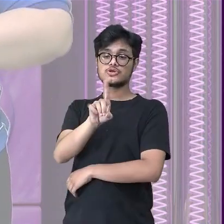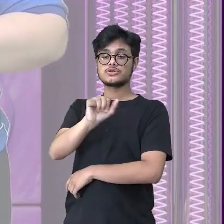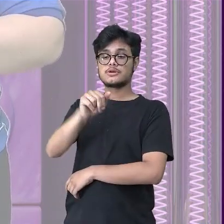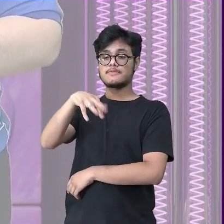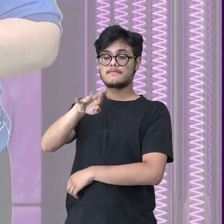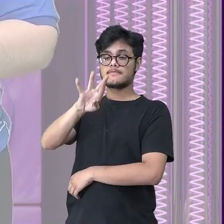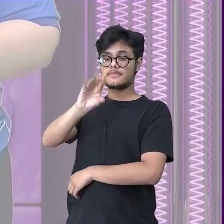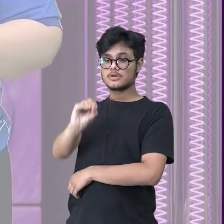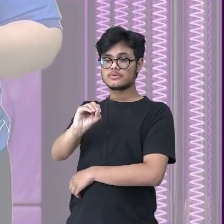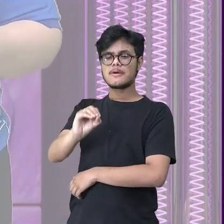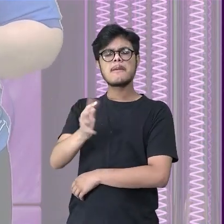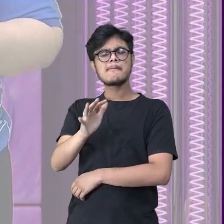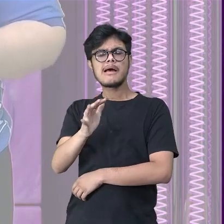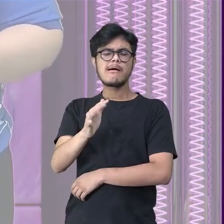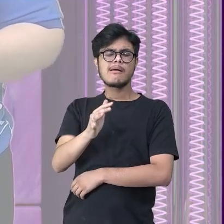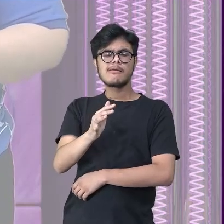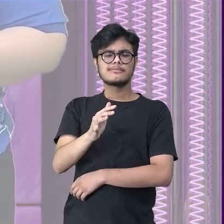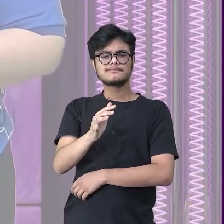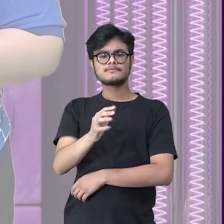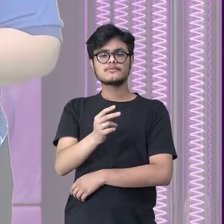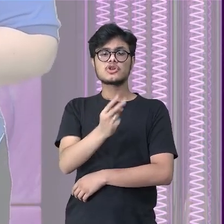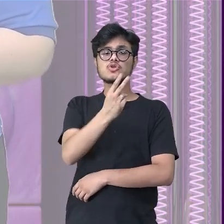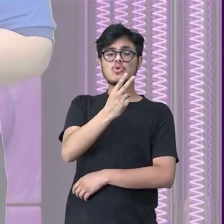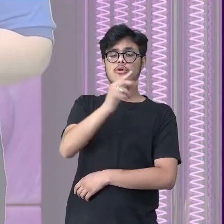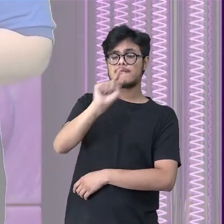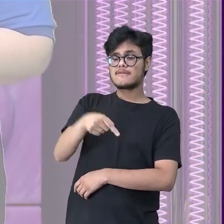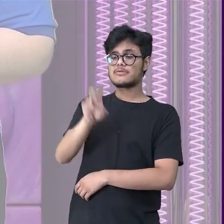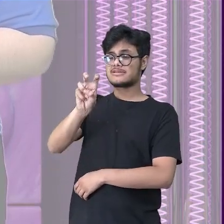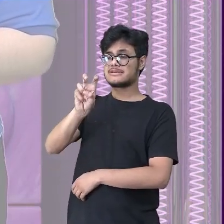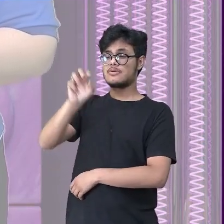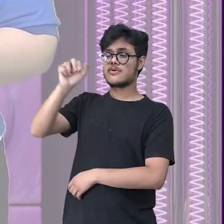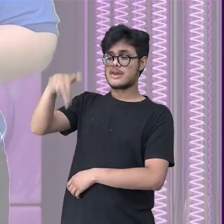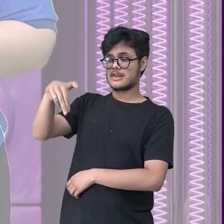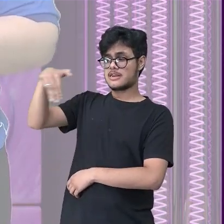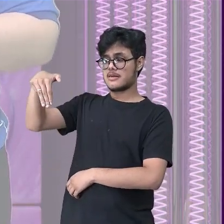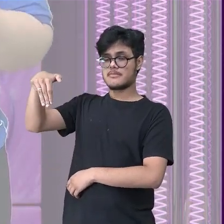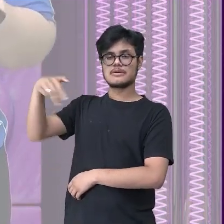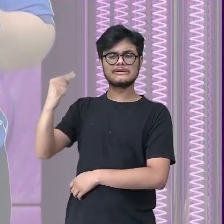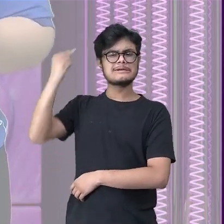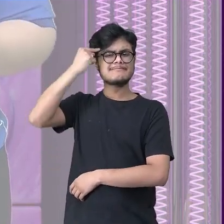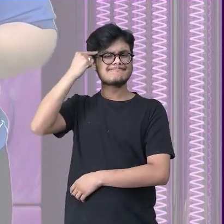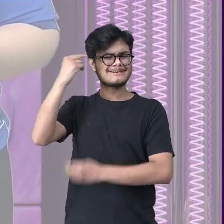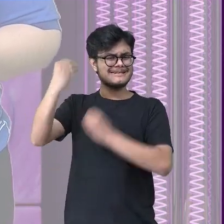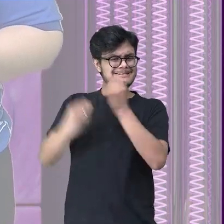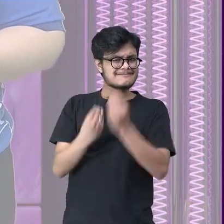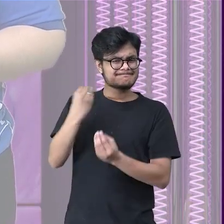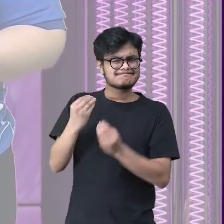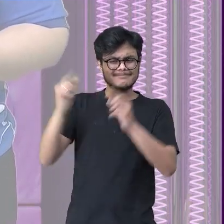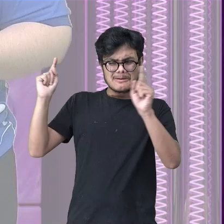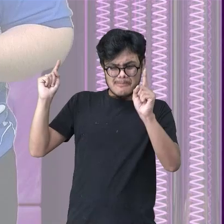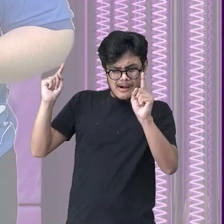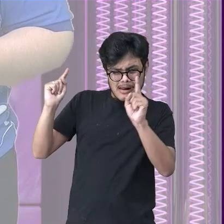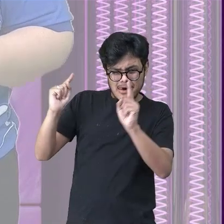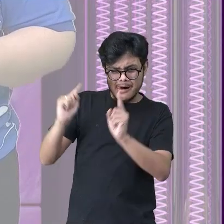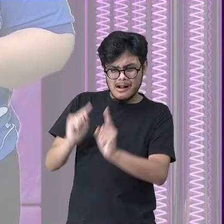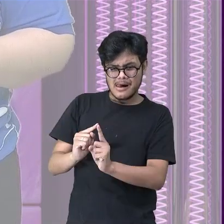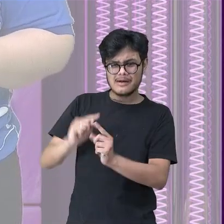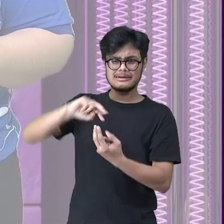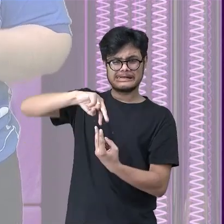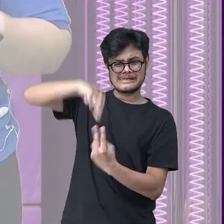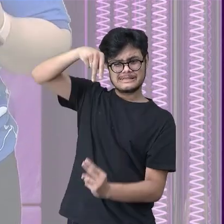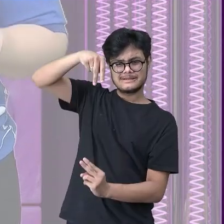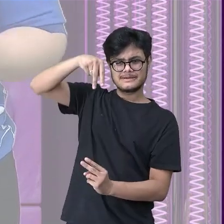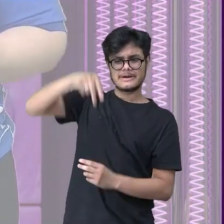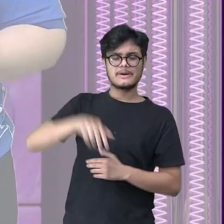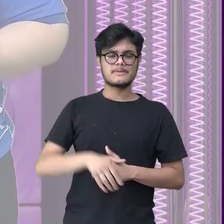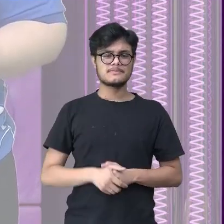ele mede aproximadamente 2,5 nanômetro. Então, imagina quão pequena é essa espessura,